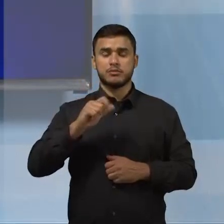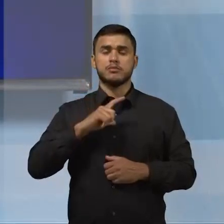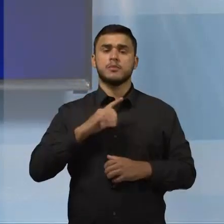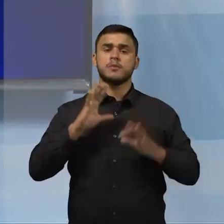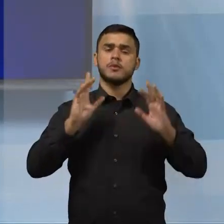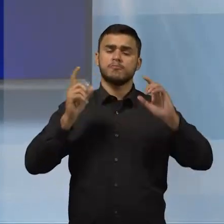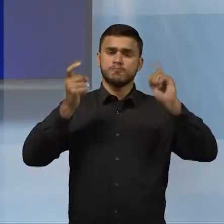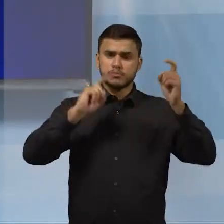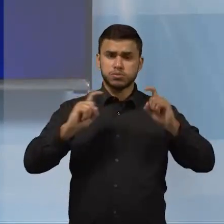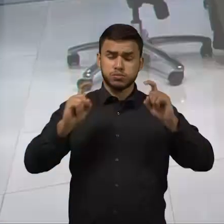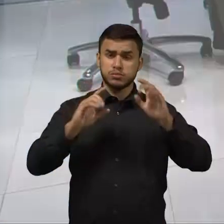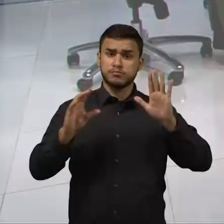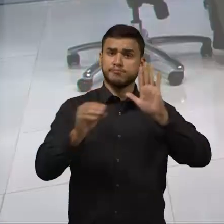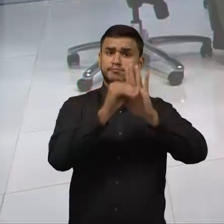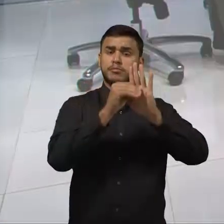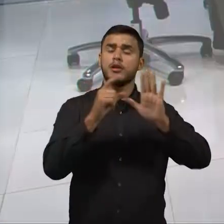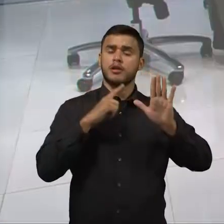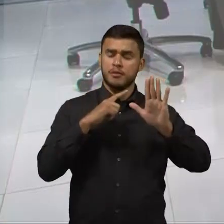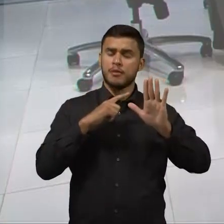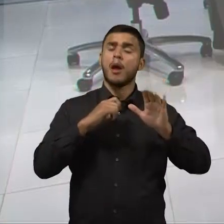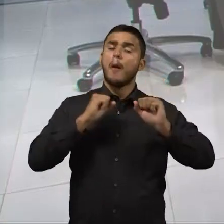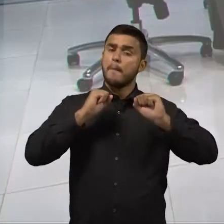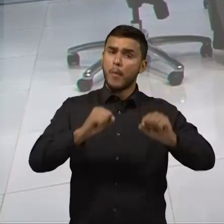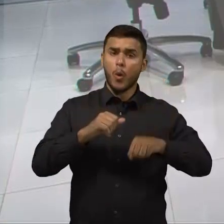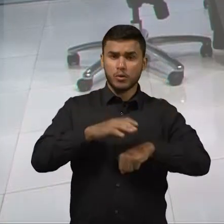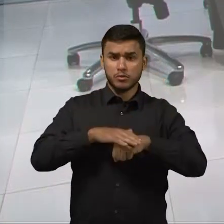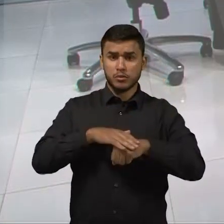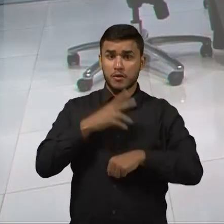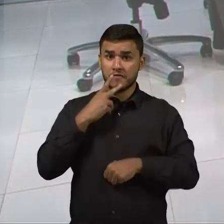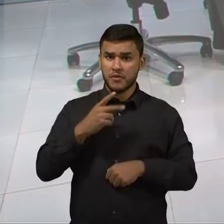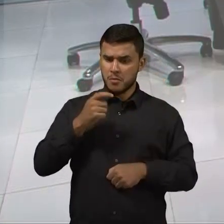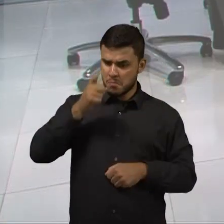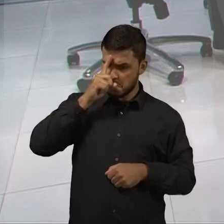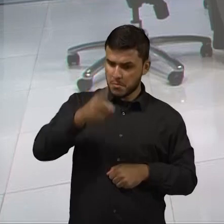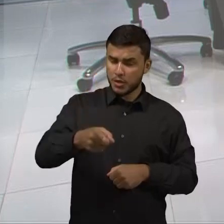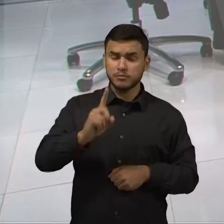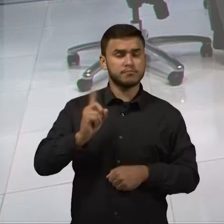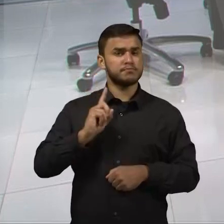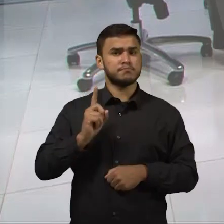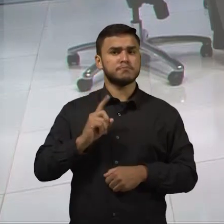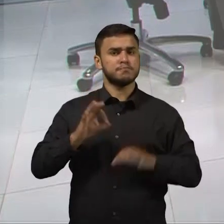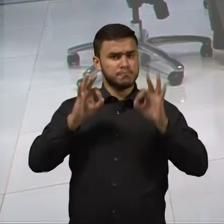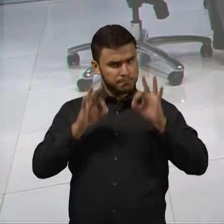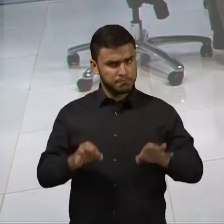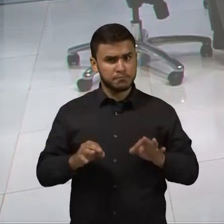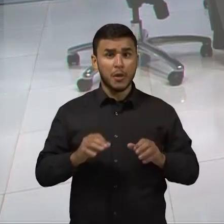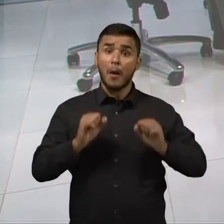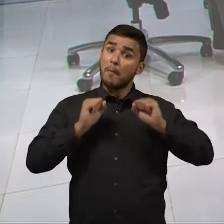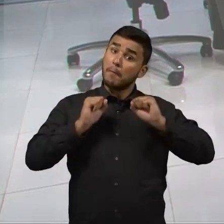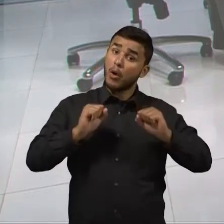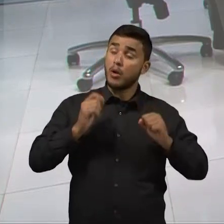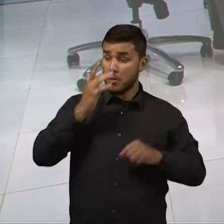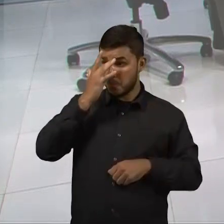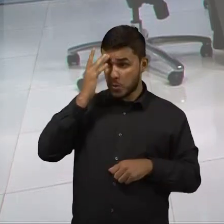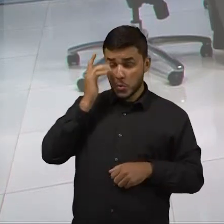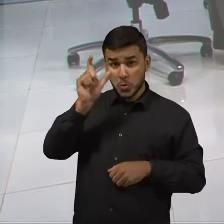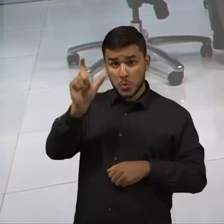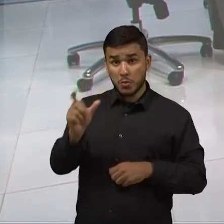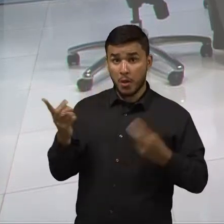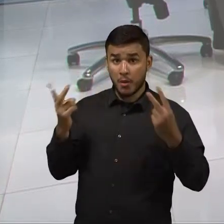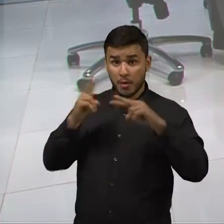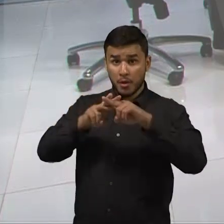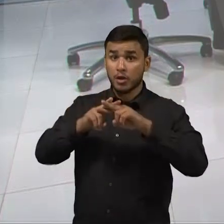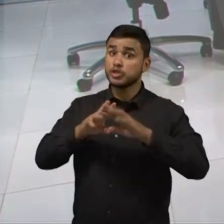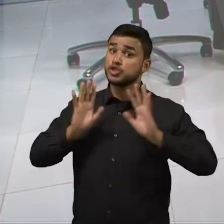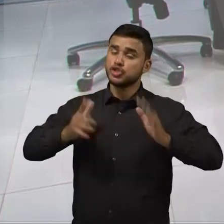liminar, sede liminar, cautelar. Que pode, ele não determinou, deve ser preso. Ele disse que pode ser preso a partir de